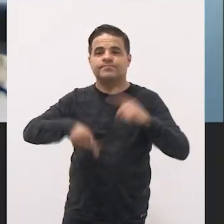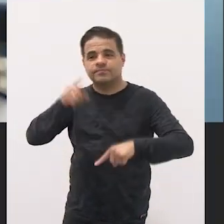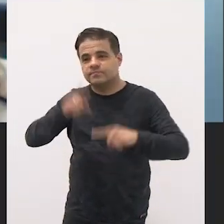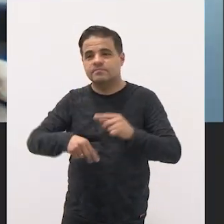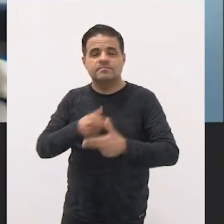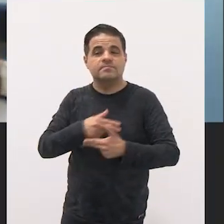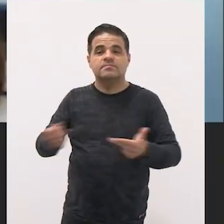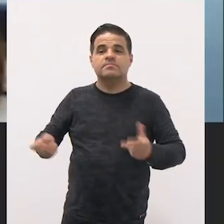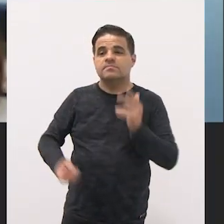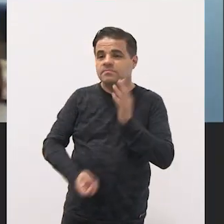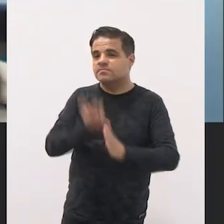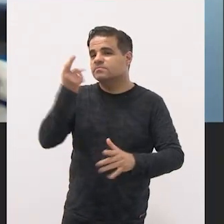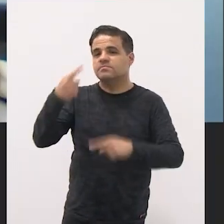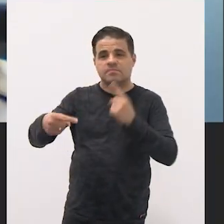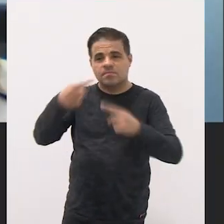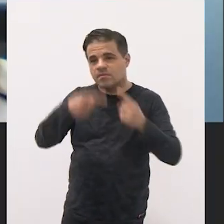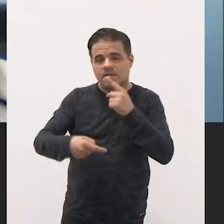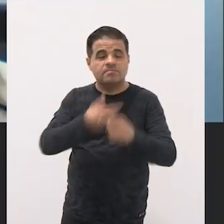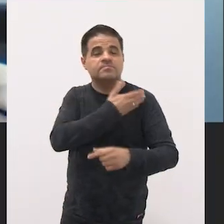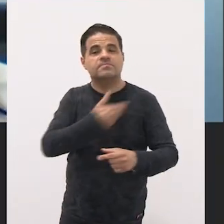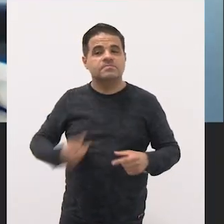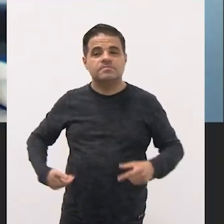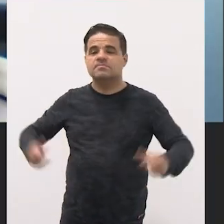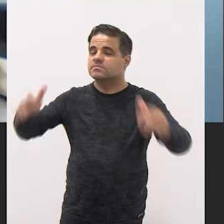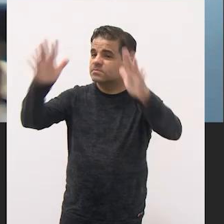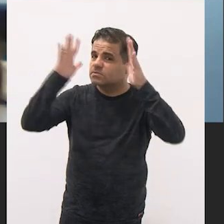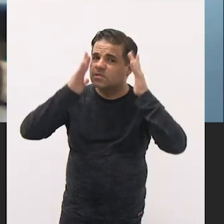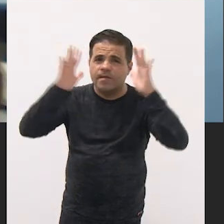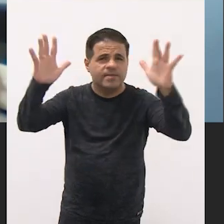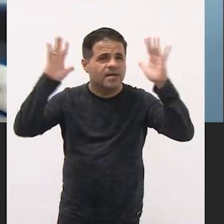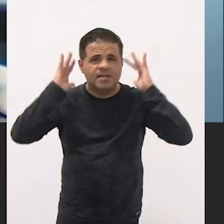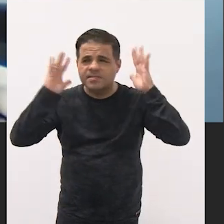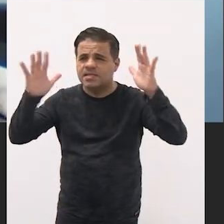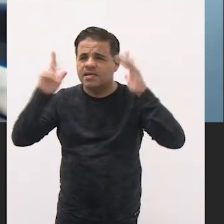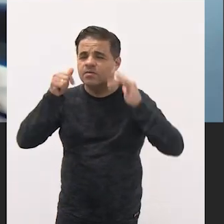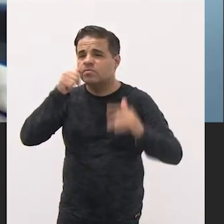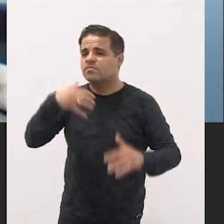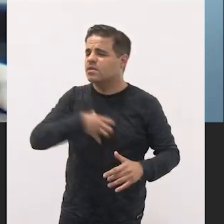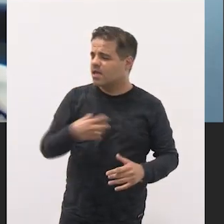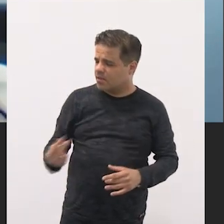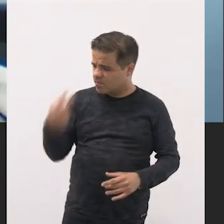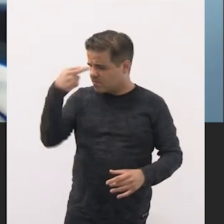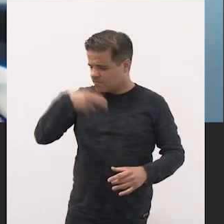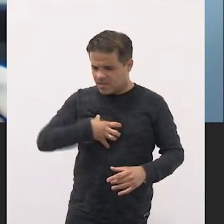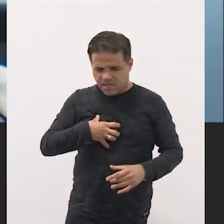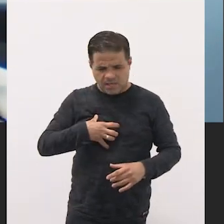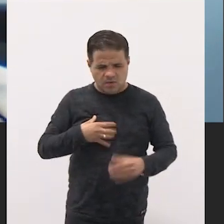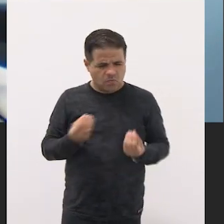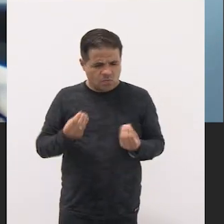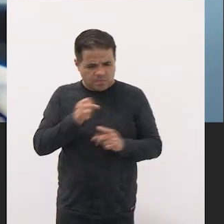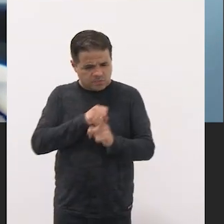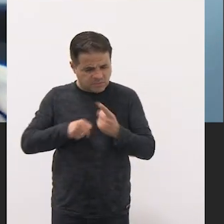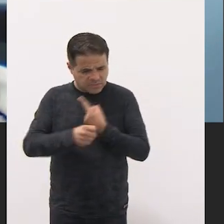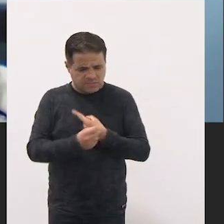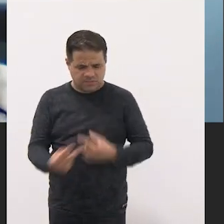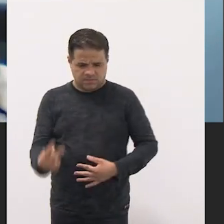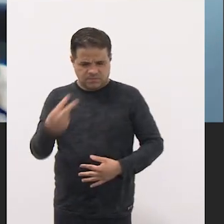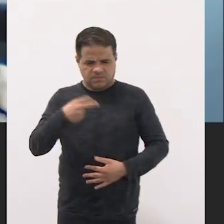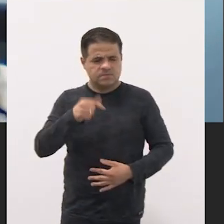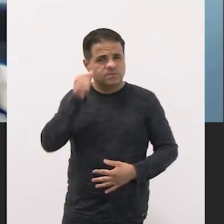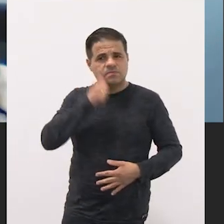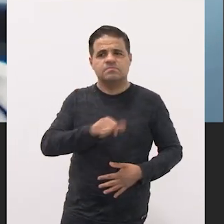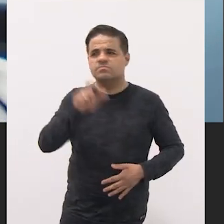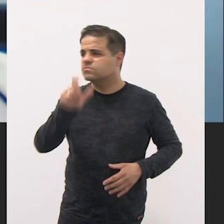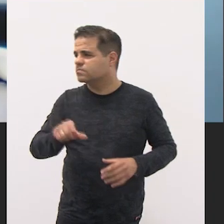de formulação de políticas públicas, de reflexão, como essa mulher está se vendo, como a sociedade está vendo essas